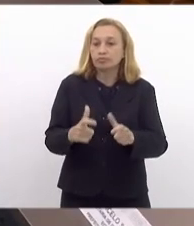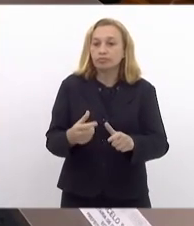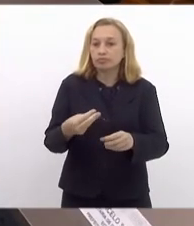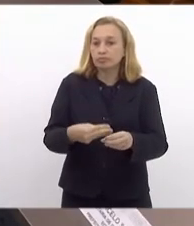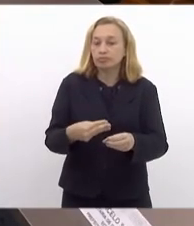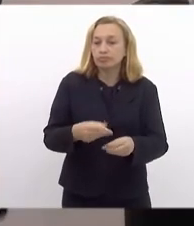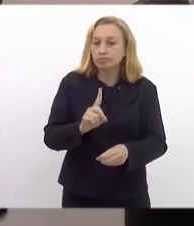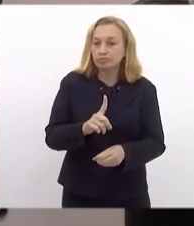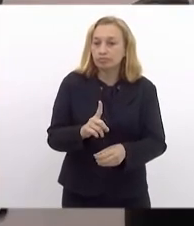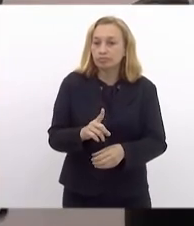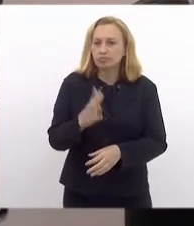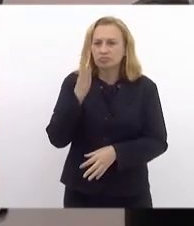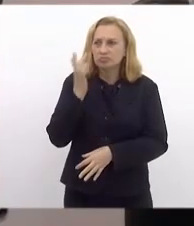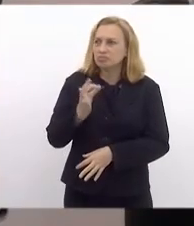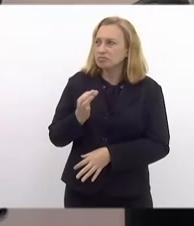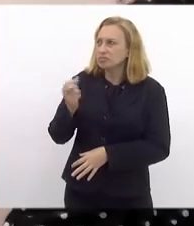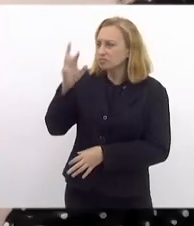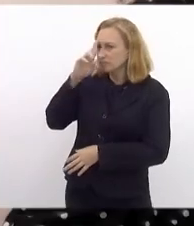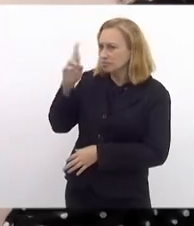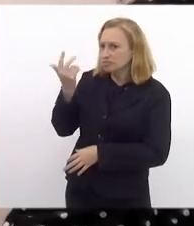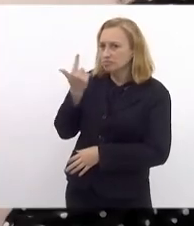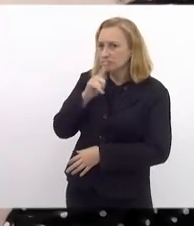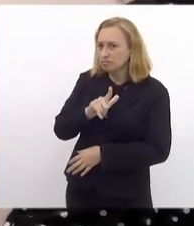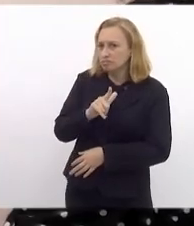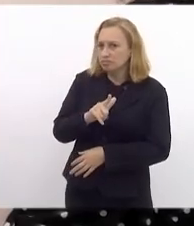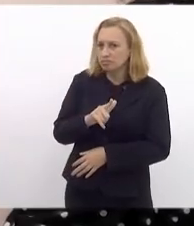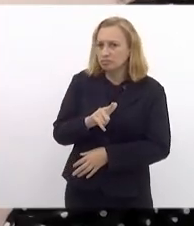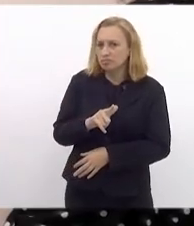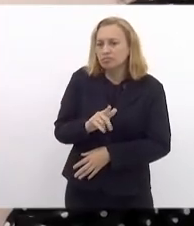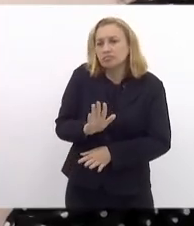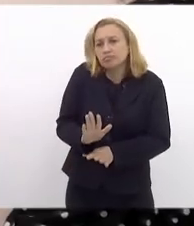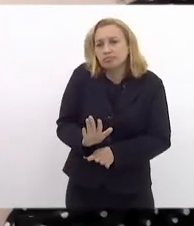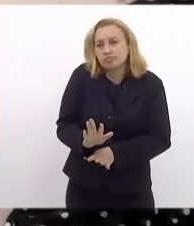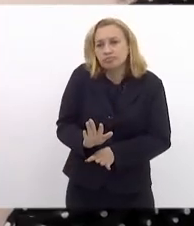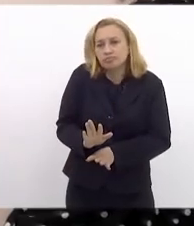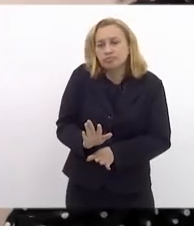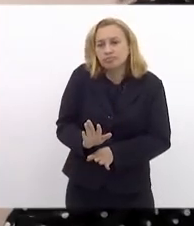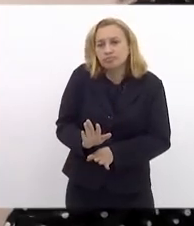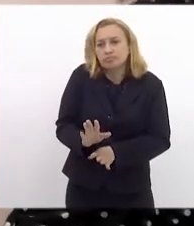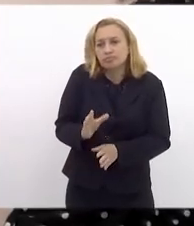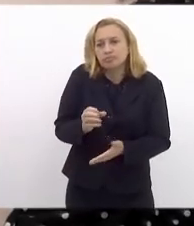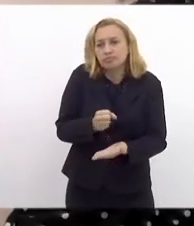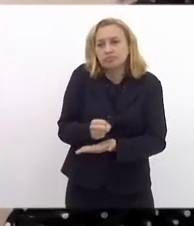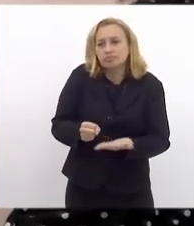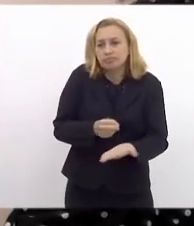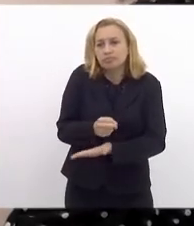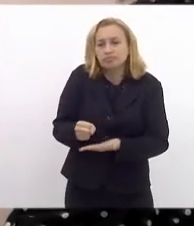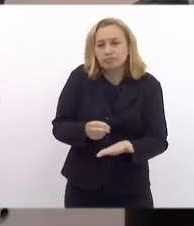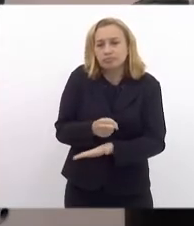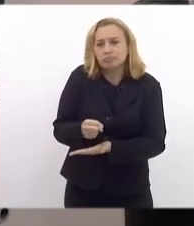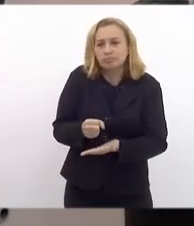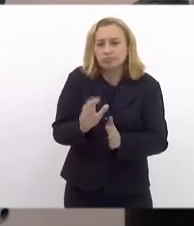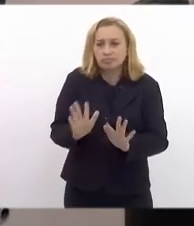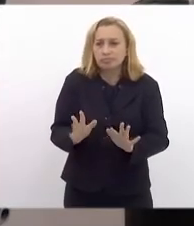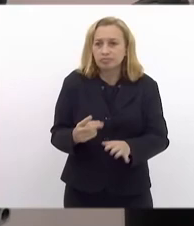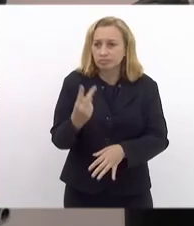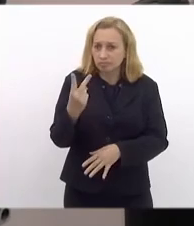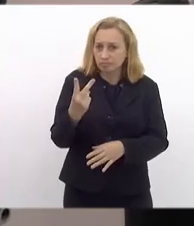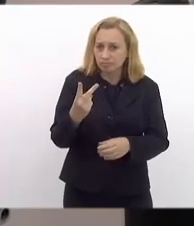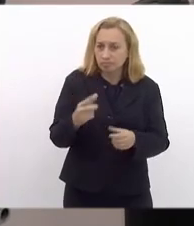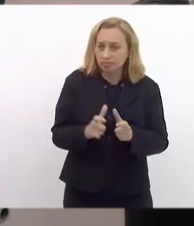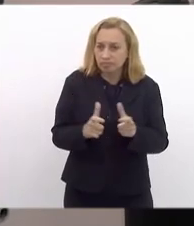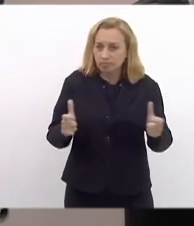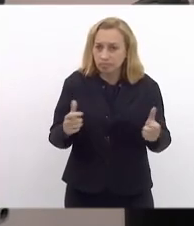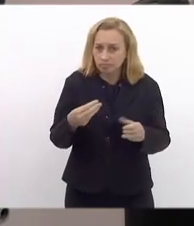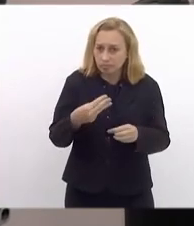município eu nem sei se eu conseguiria para né município era possível parece cabelo agora fazer o destaque né os dois os dois grandes